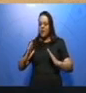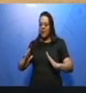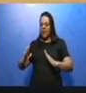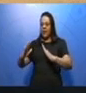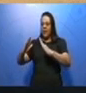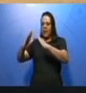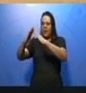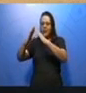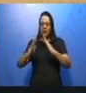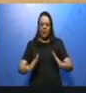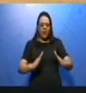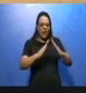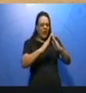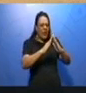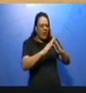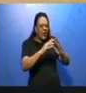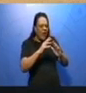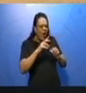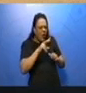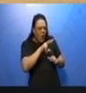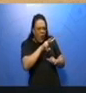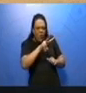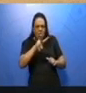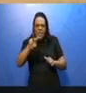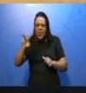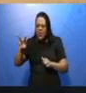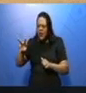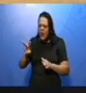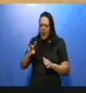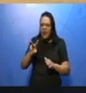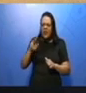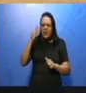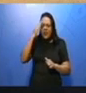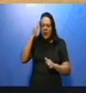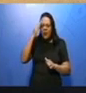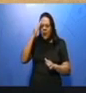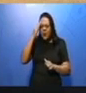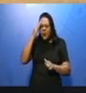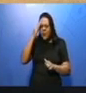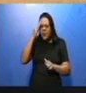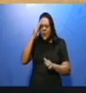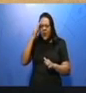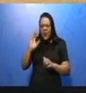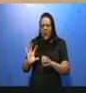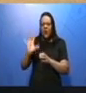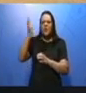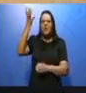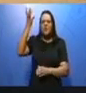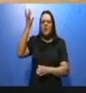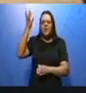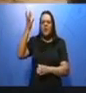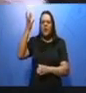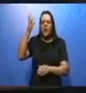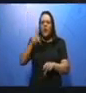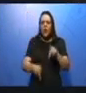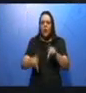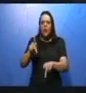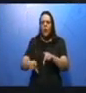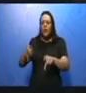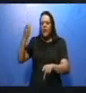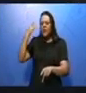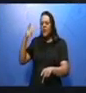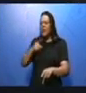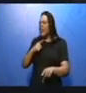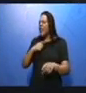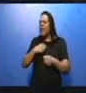conhecer, saber o que aconteceria aí, saber das civilizações antigas. Ele tinha fascínio. E aí ele conta, né, ele